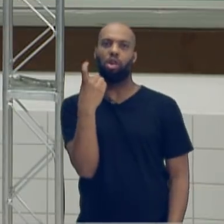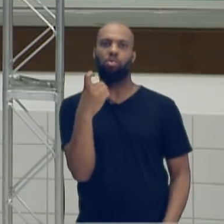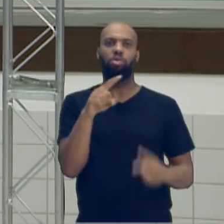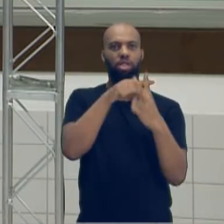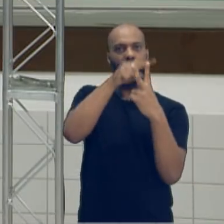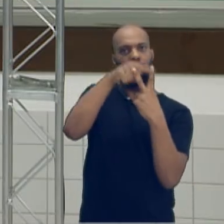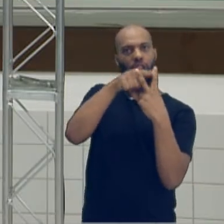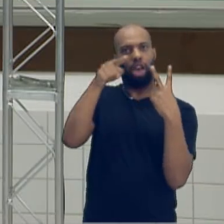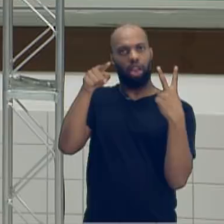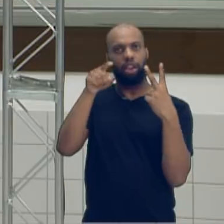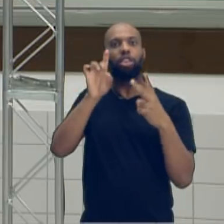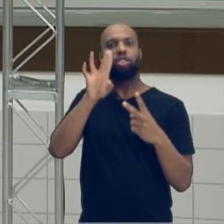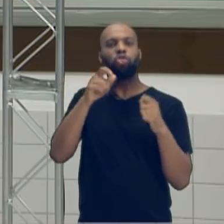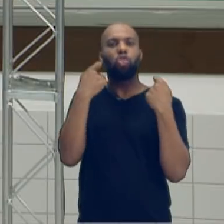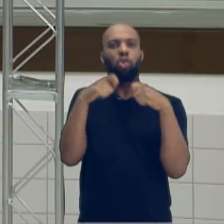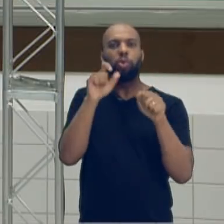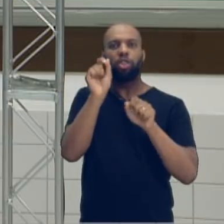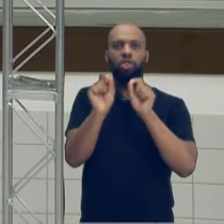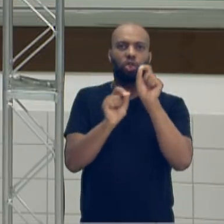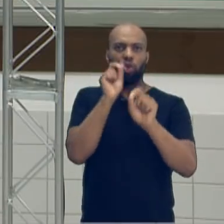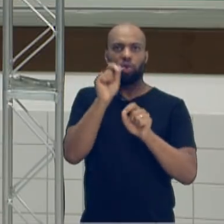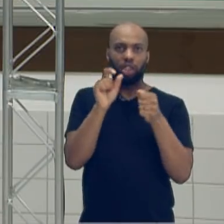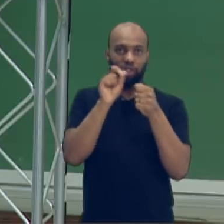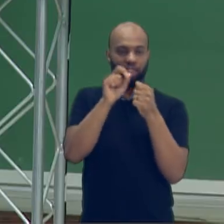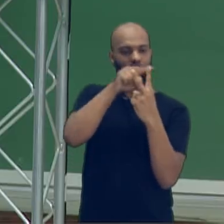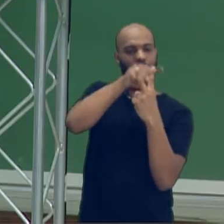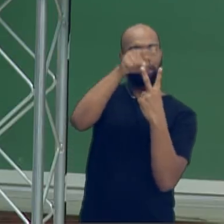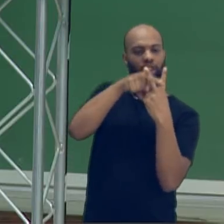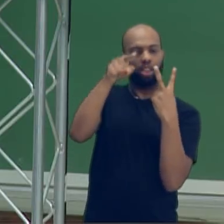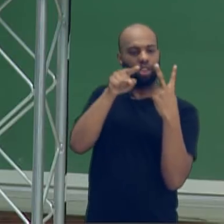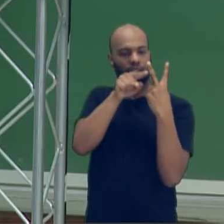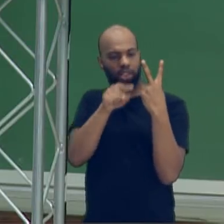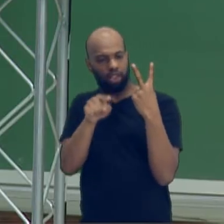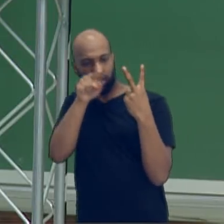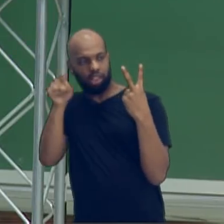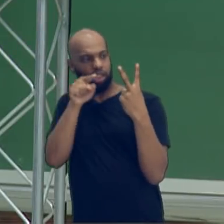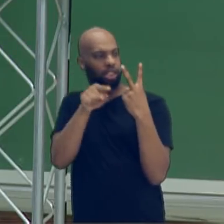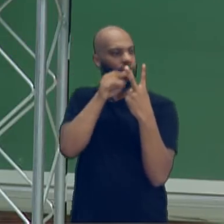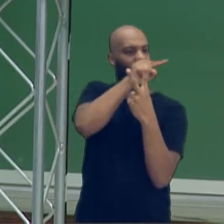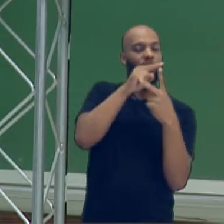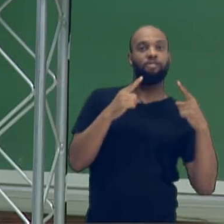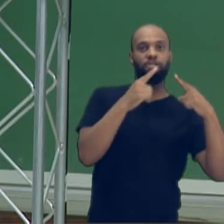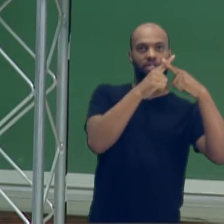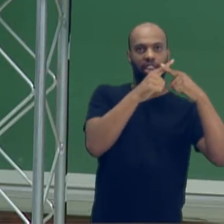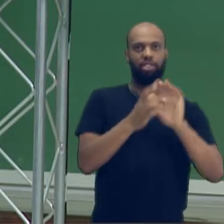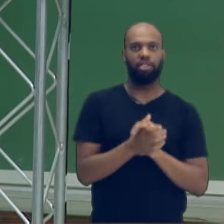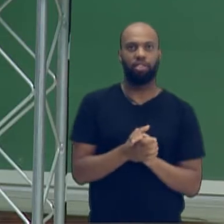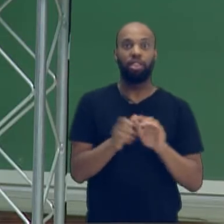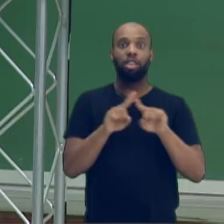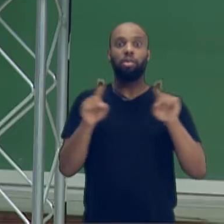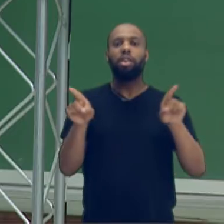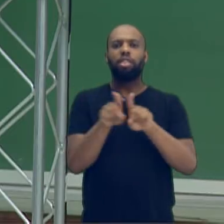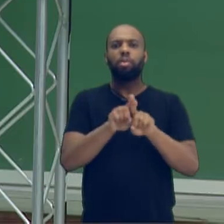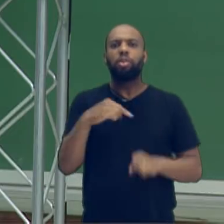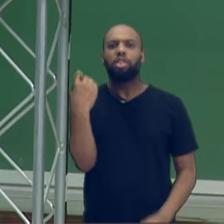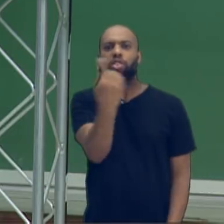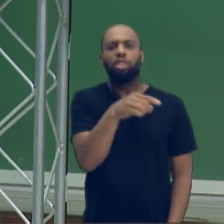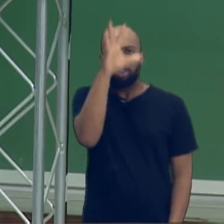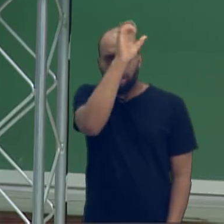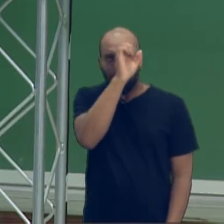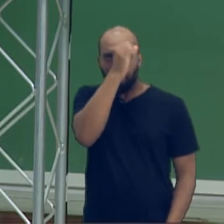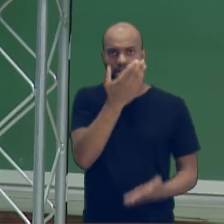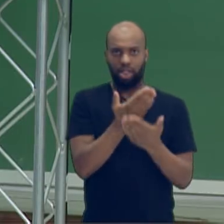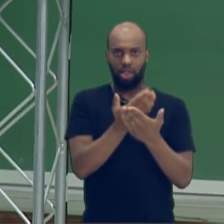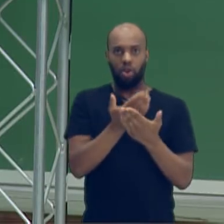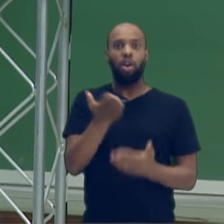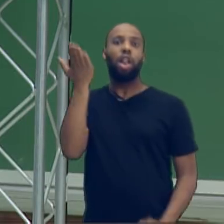raiz. Basta multiplicar os índices das duas ou mais raízes. Tá? Nós também aprendemos nas aulas